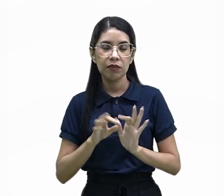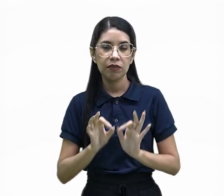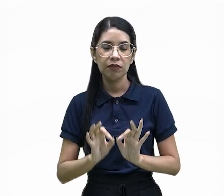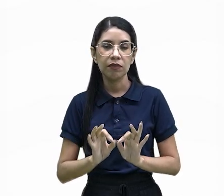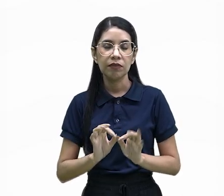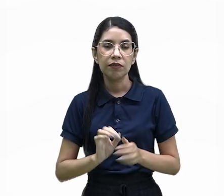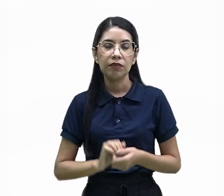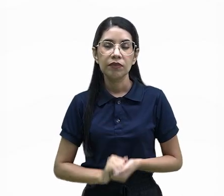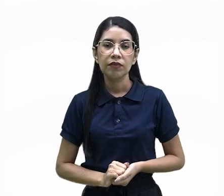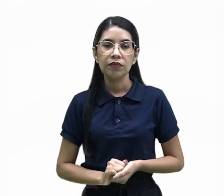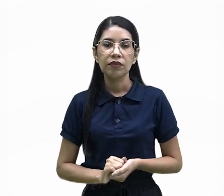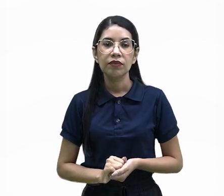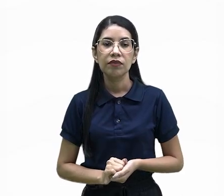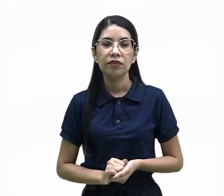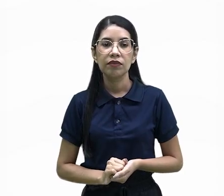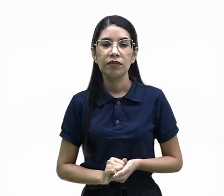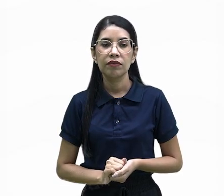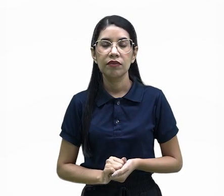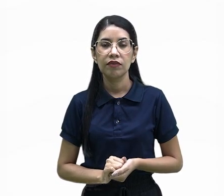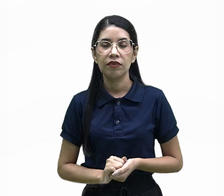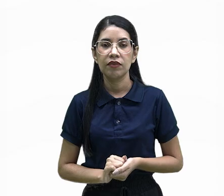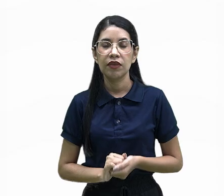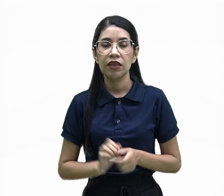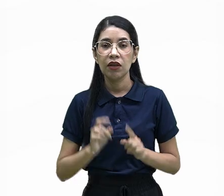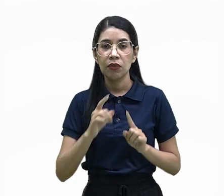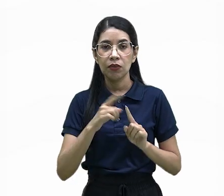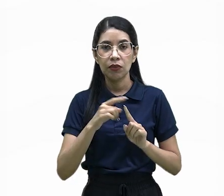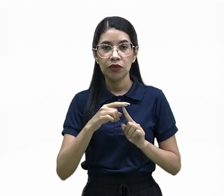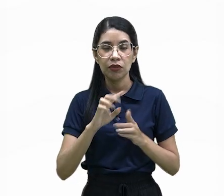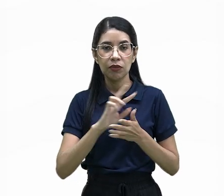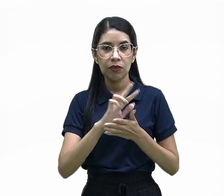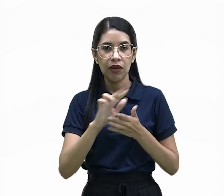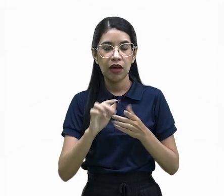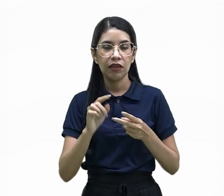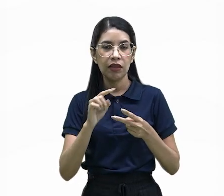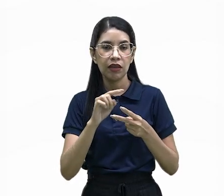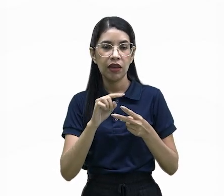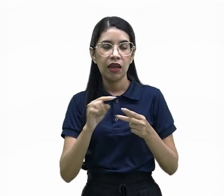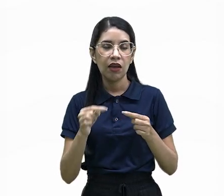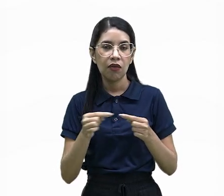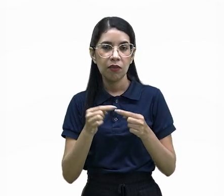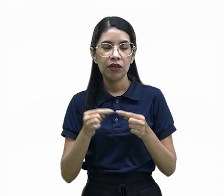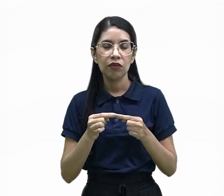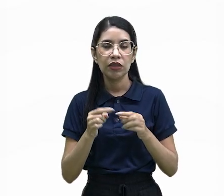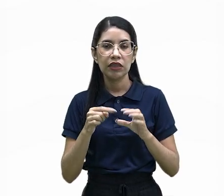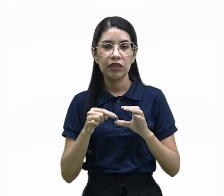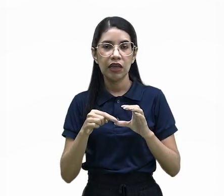para esses compostos, né? Então, na classificação, a gente pode classificar de acordo com o